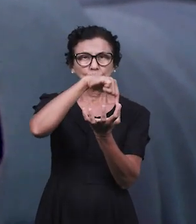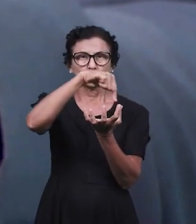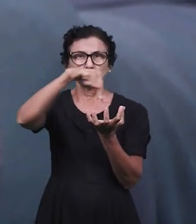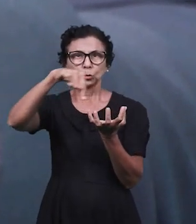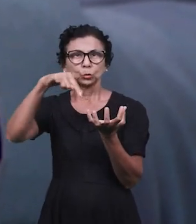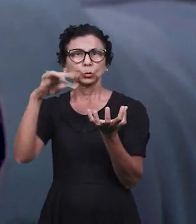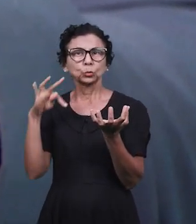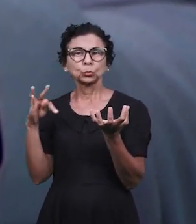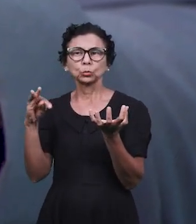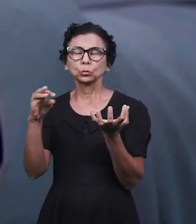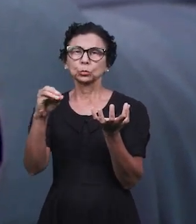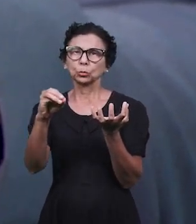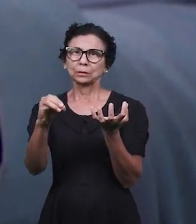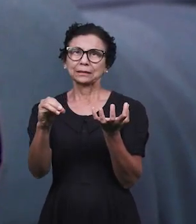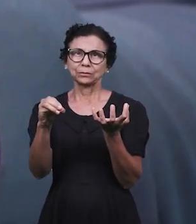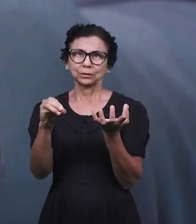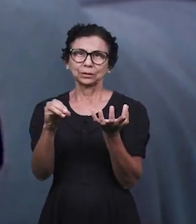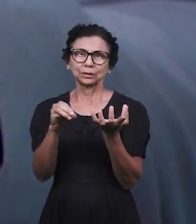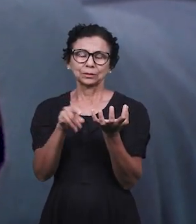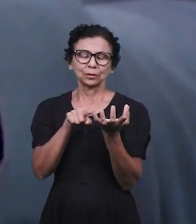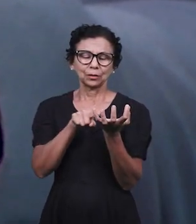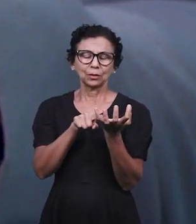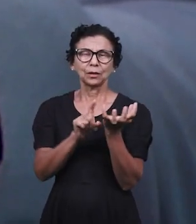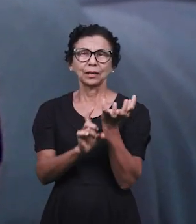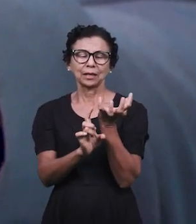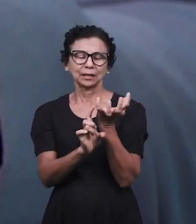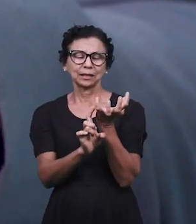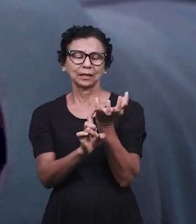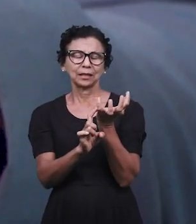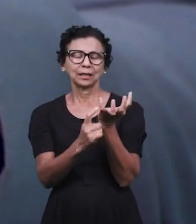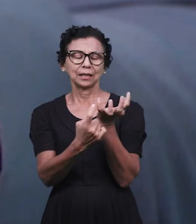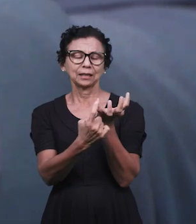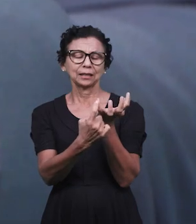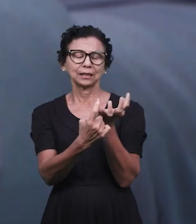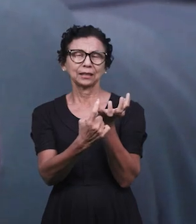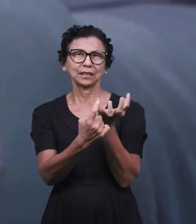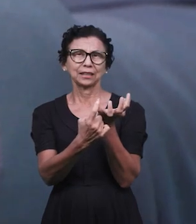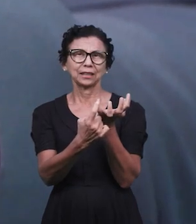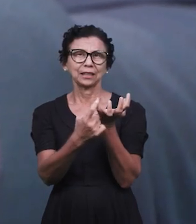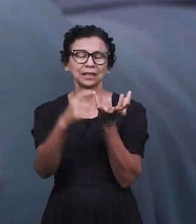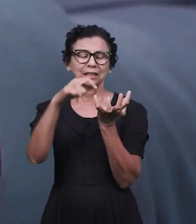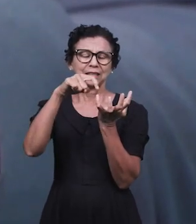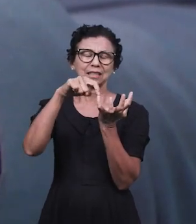definitivamente todas as faces dos dentes, todas as regiões, ó, aqui do lado,